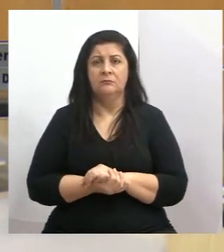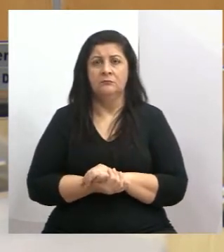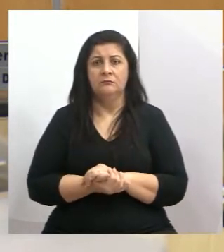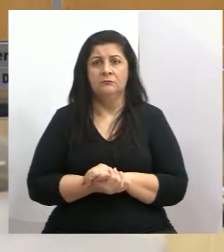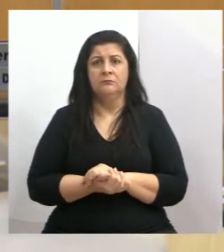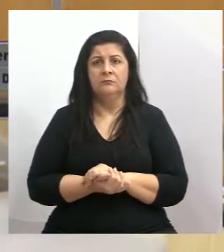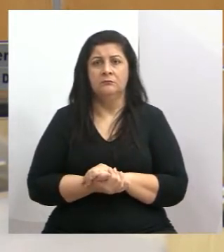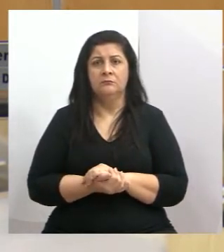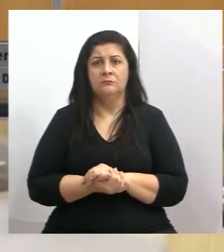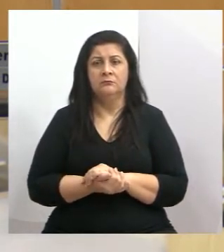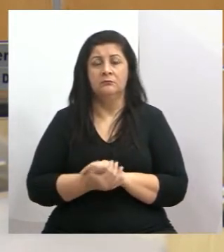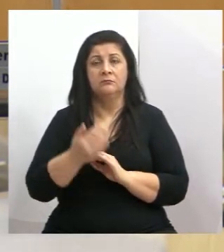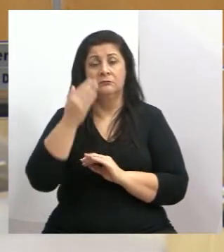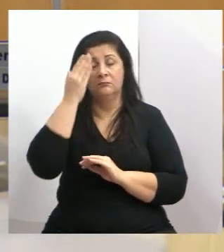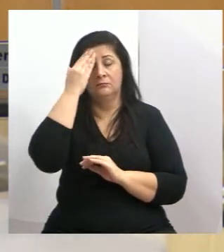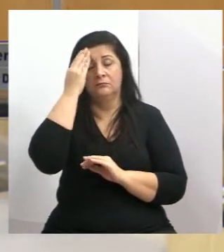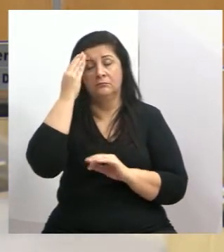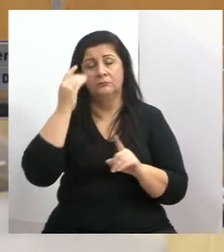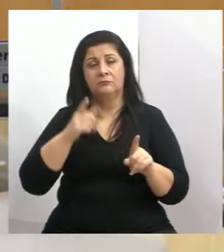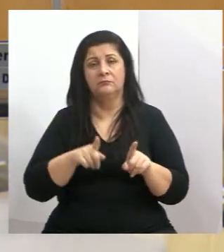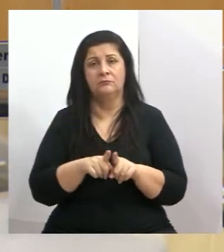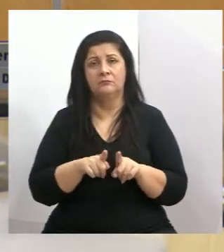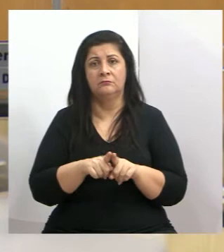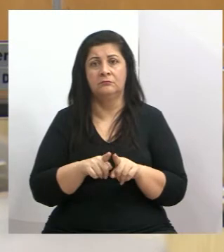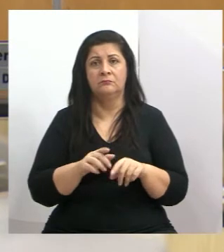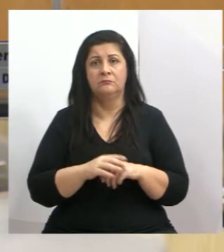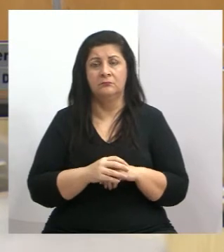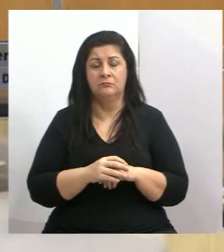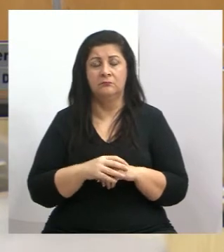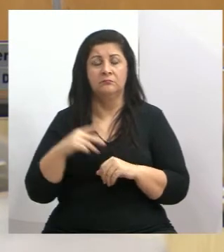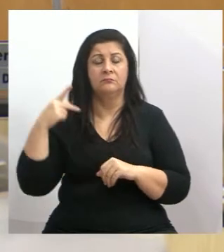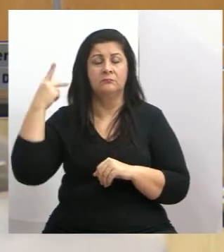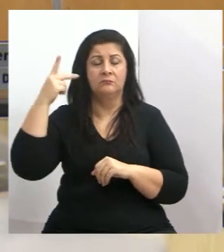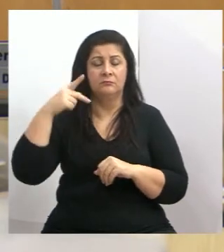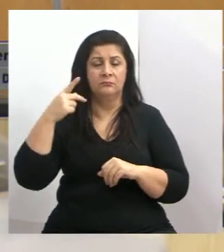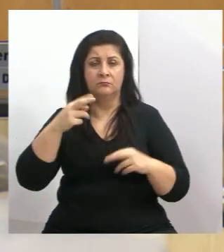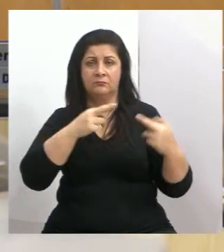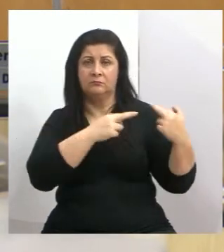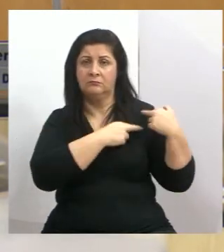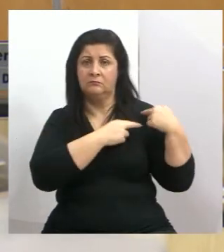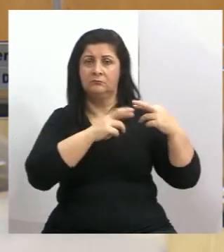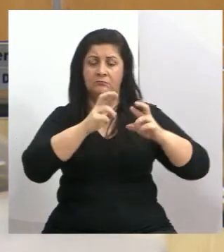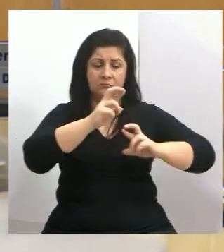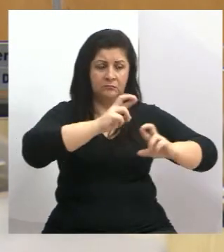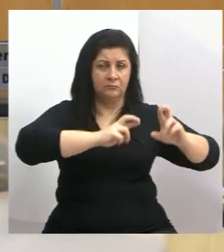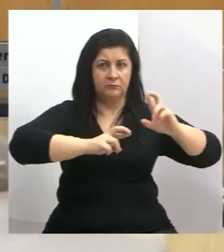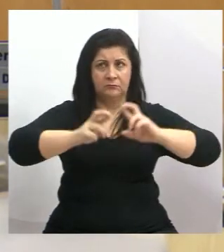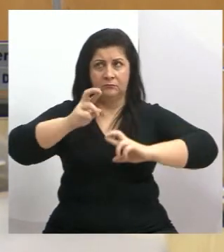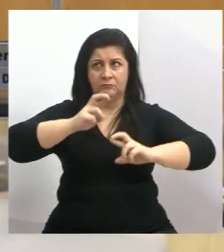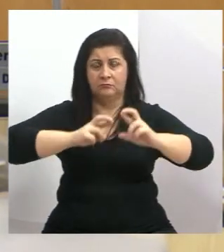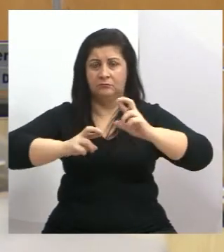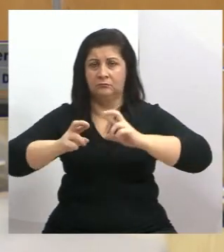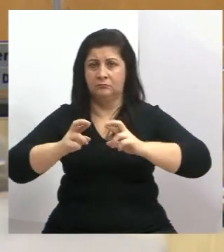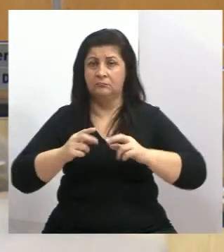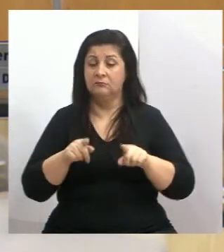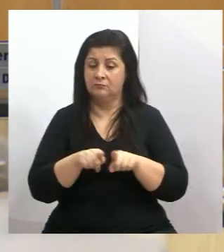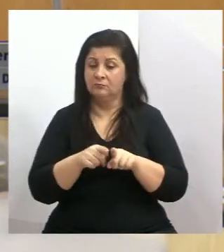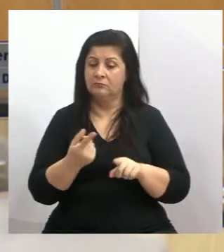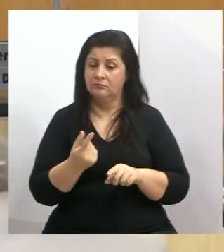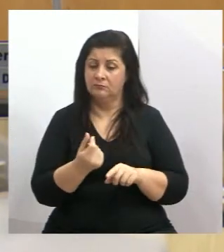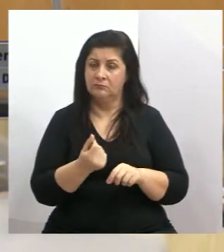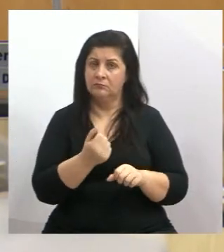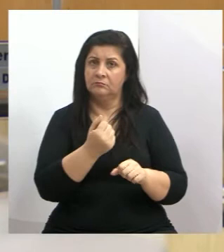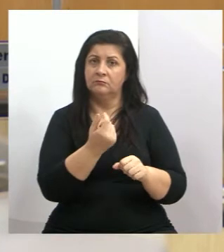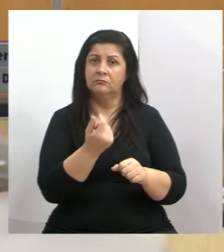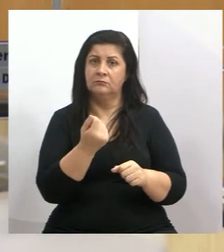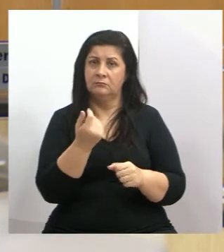o e considerando por fim que a função do vereador fiscalizar as obras da administração pública e os gastos públicos